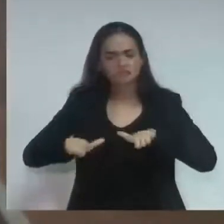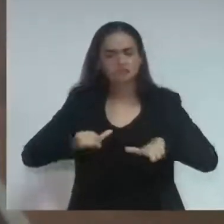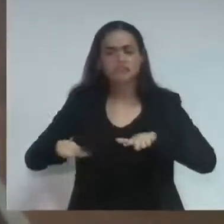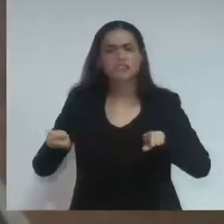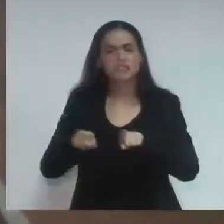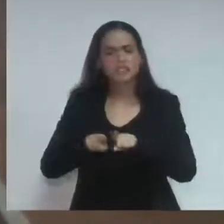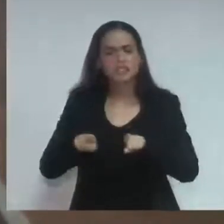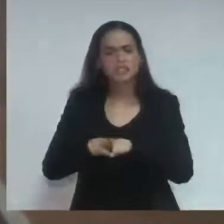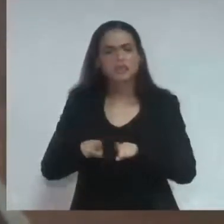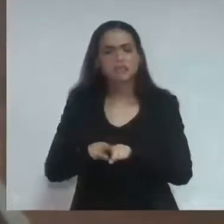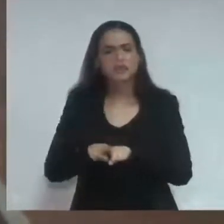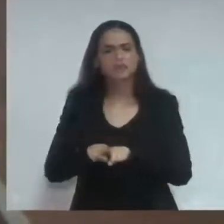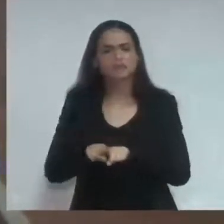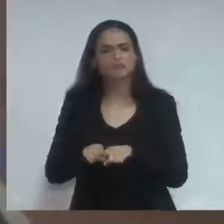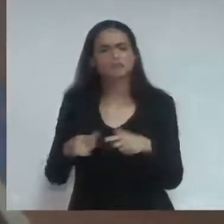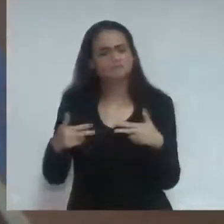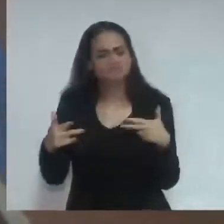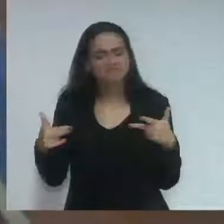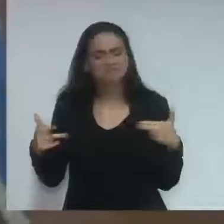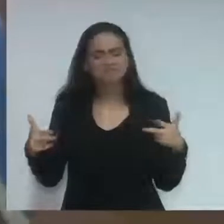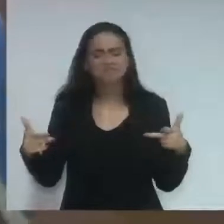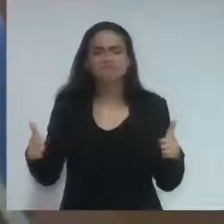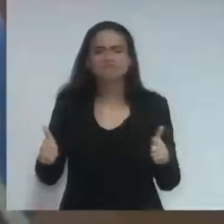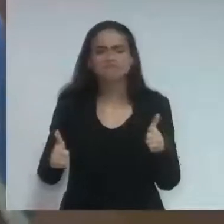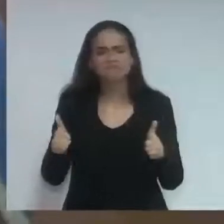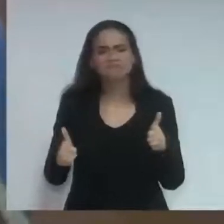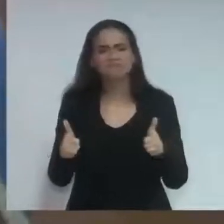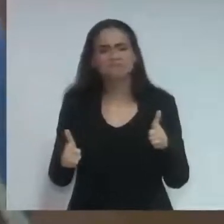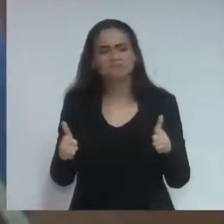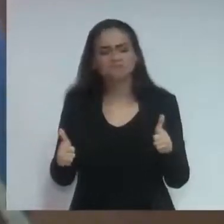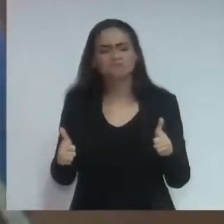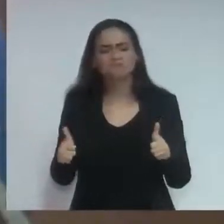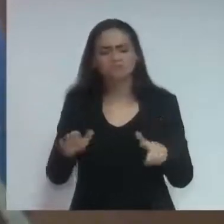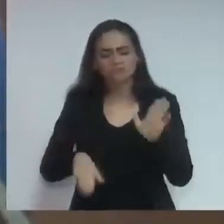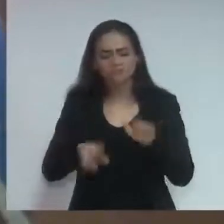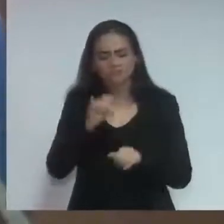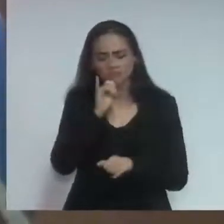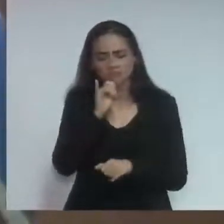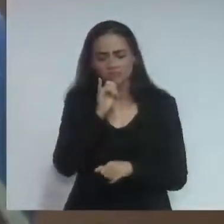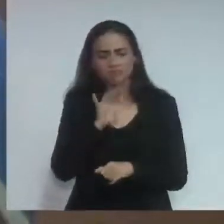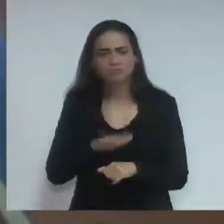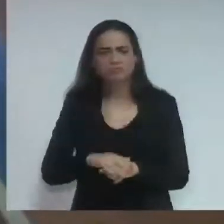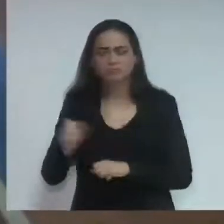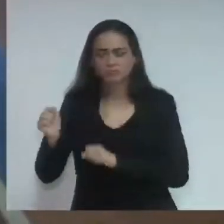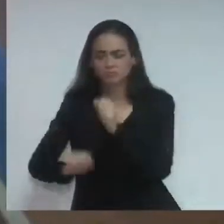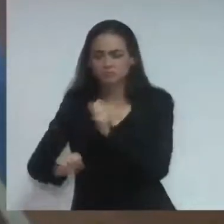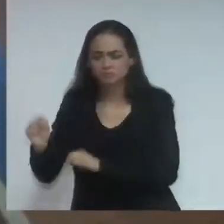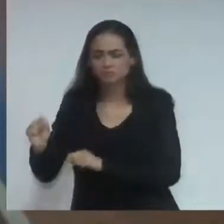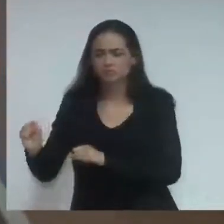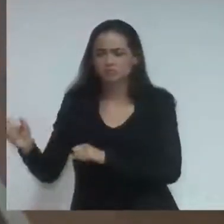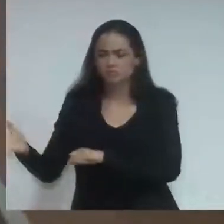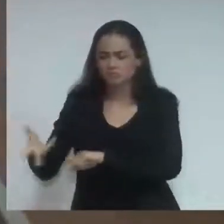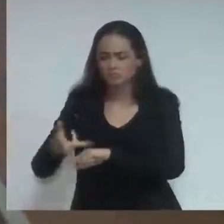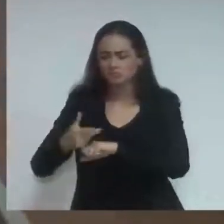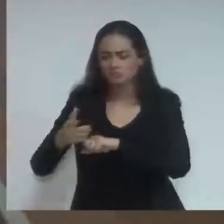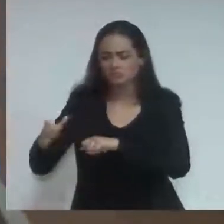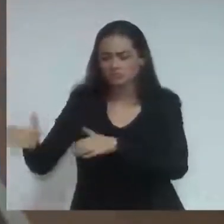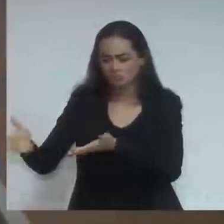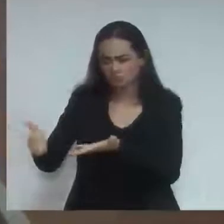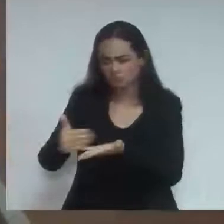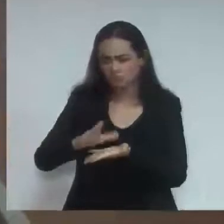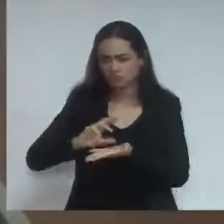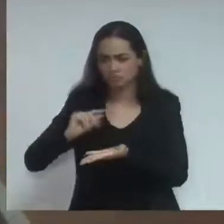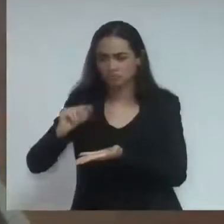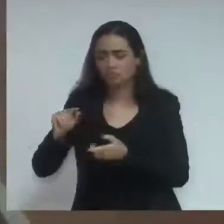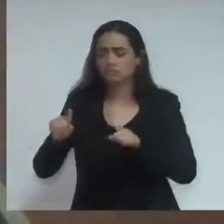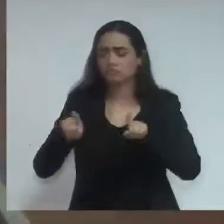de condomínios, todos é maior do que qualquer indústria da cidade. Por exemplo, volto a falar, cuidam dos